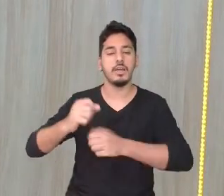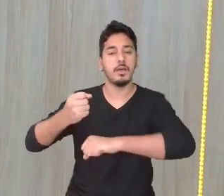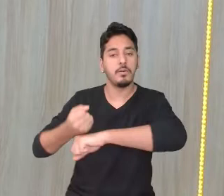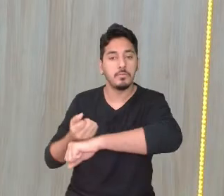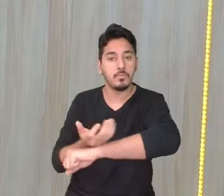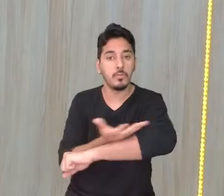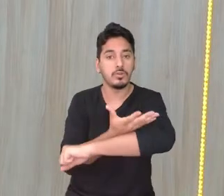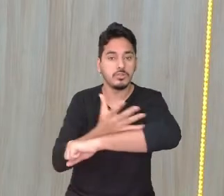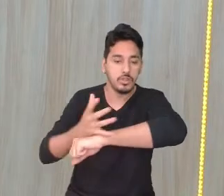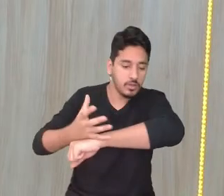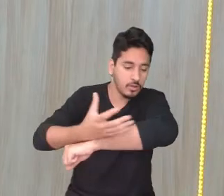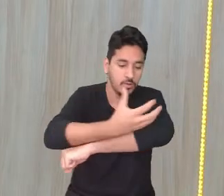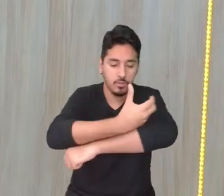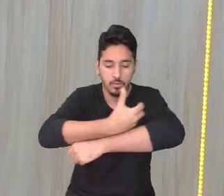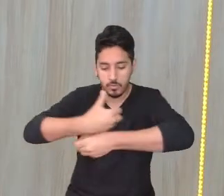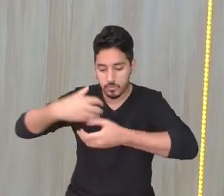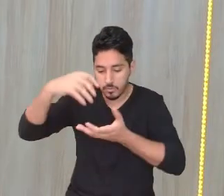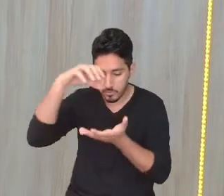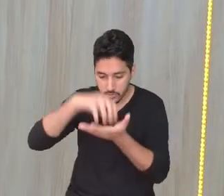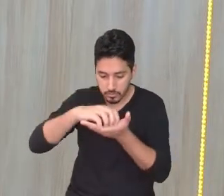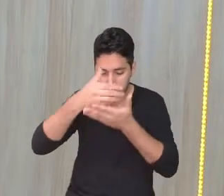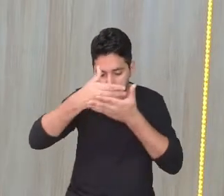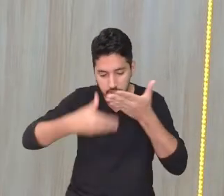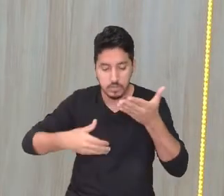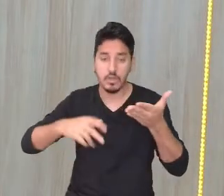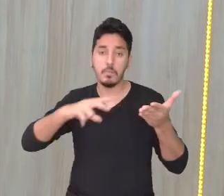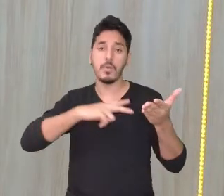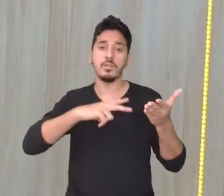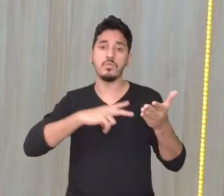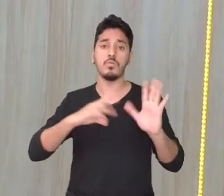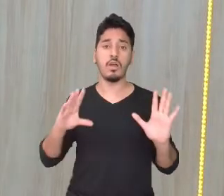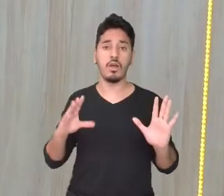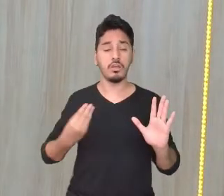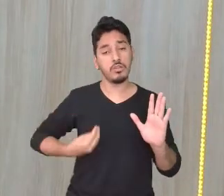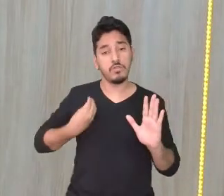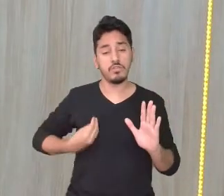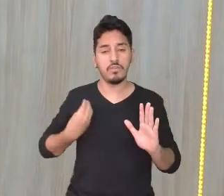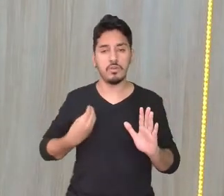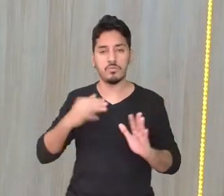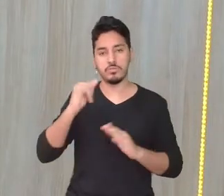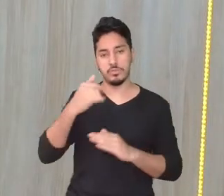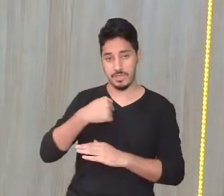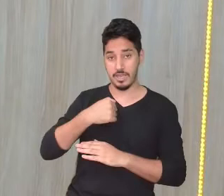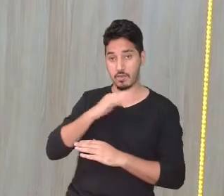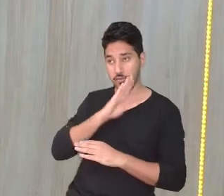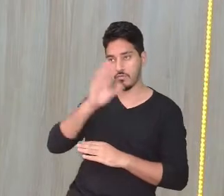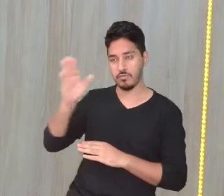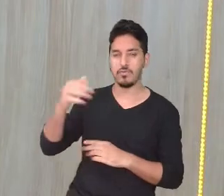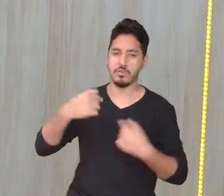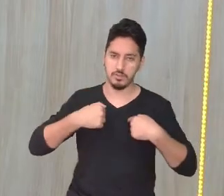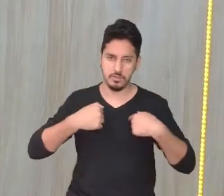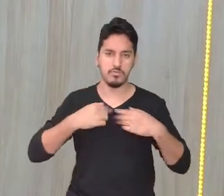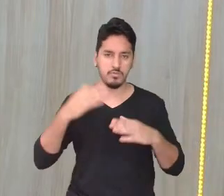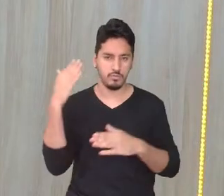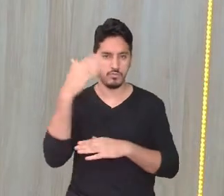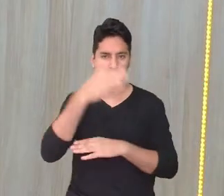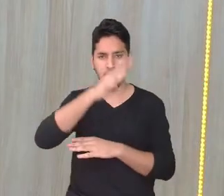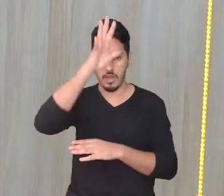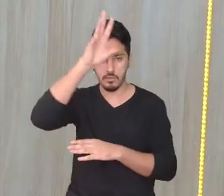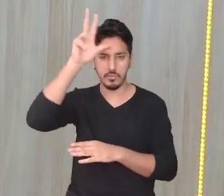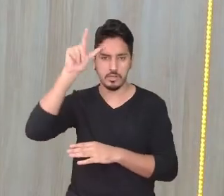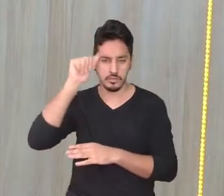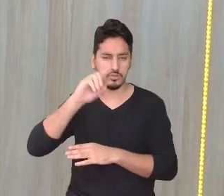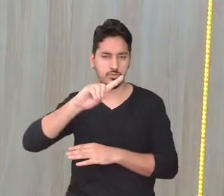e subjetiva, ou seja, é muito particular de quem viveu. Se eu for, né, que eu vou até a Amazônia um dia,